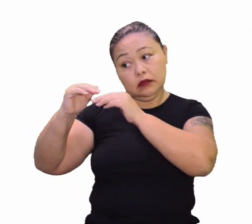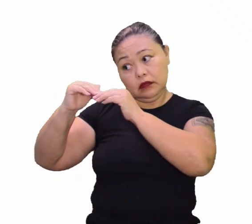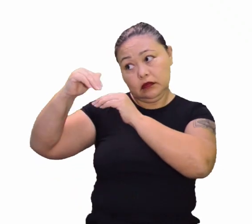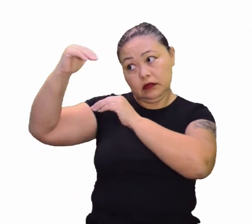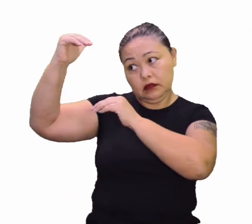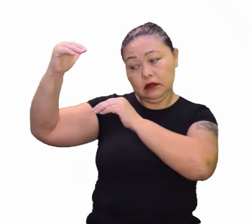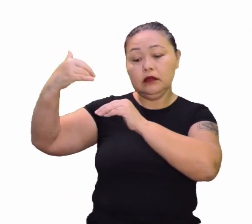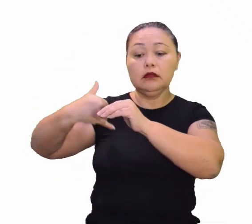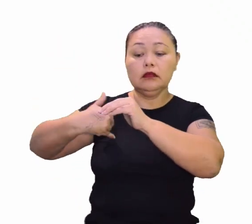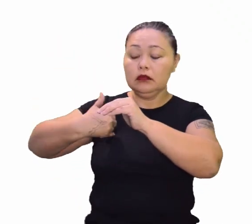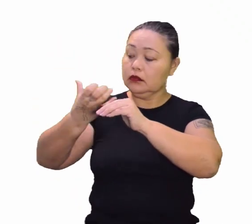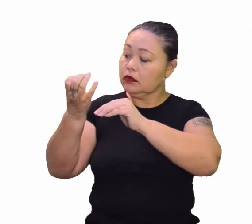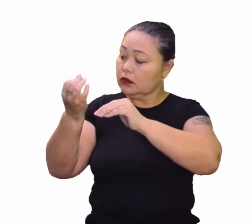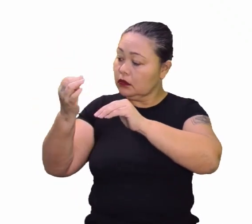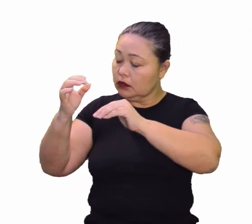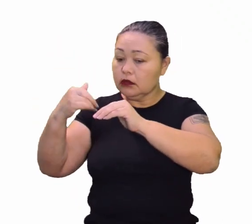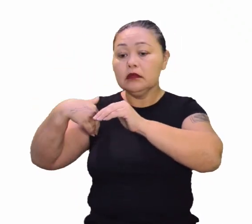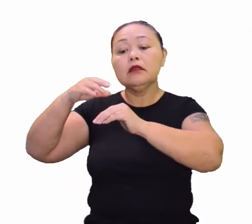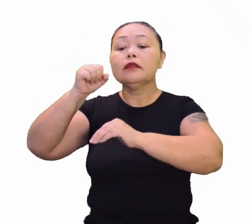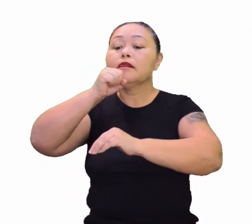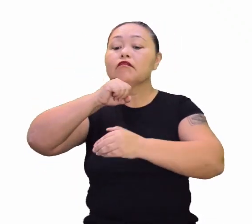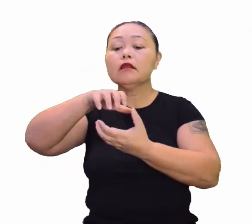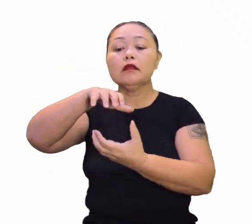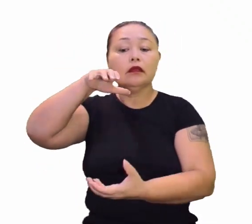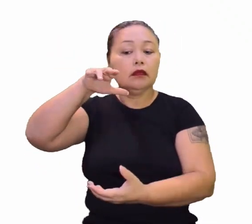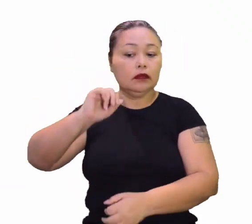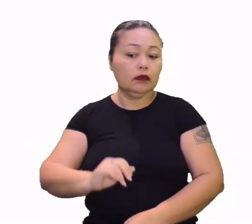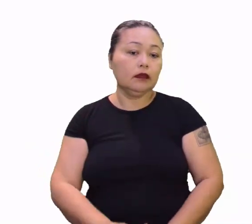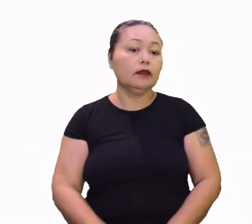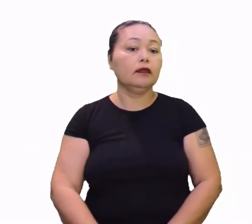acima de 60 anos, a população idosa.